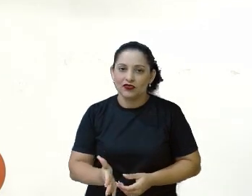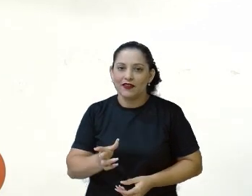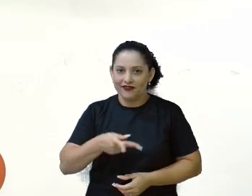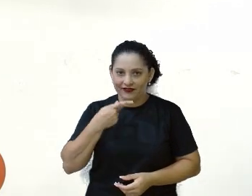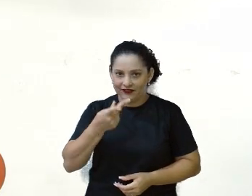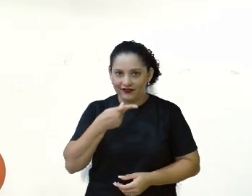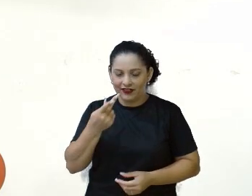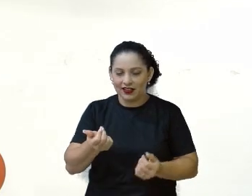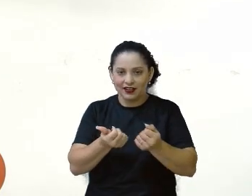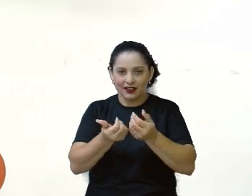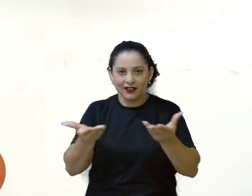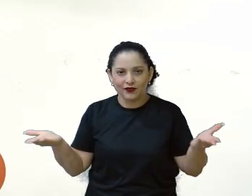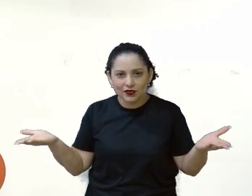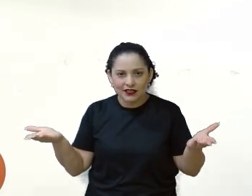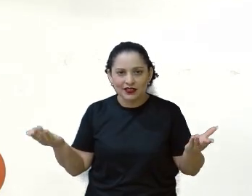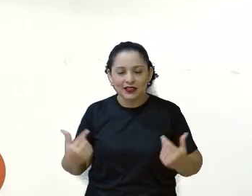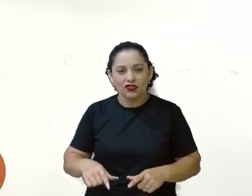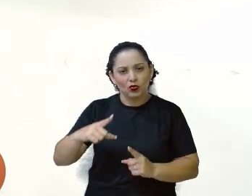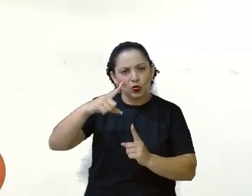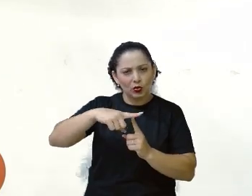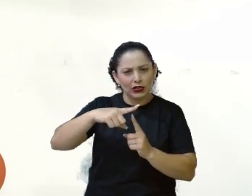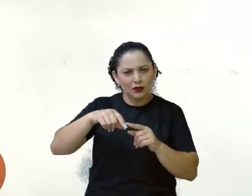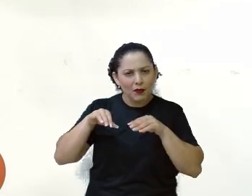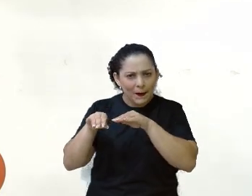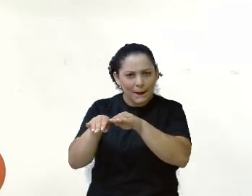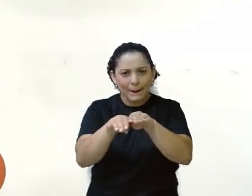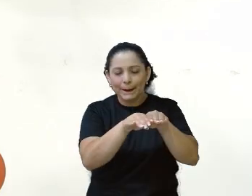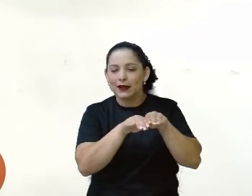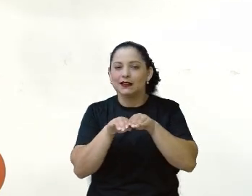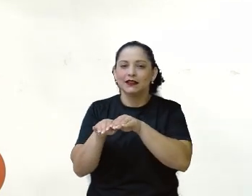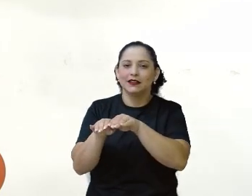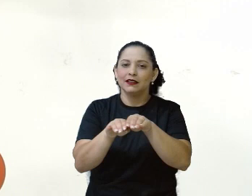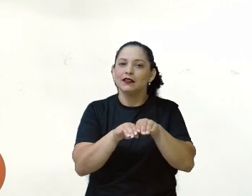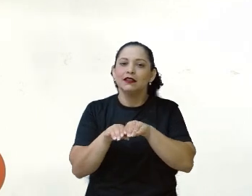que a minha unidade padrão, quando se fala em grandeza de